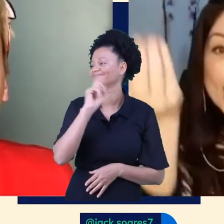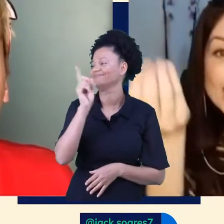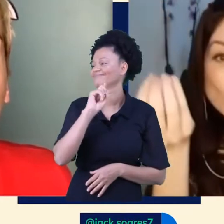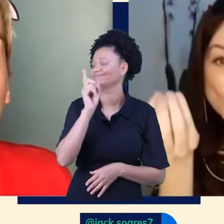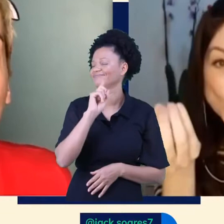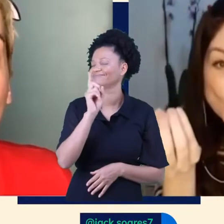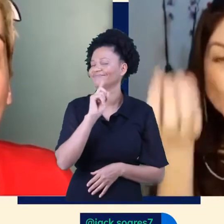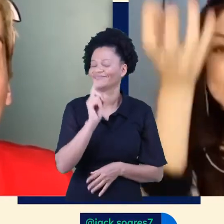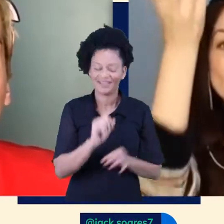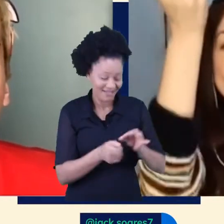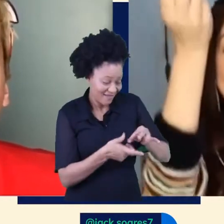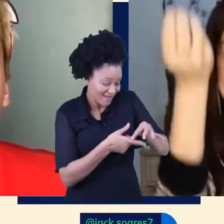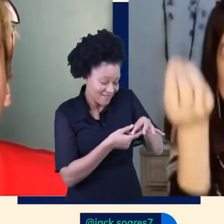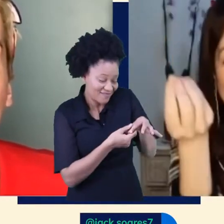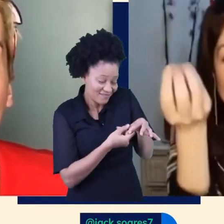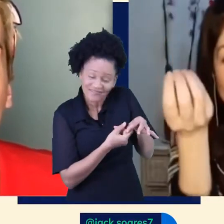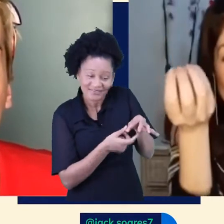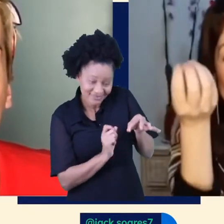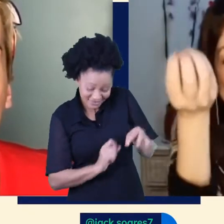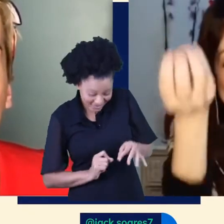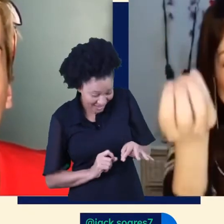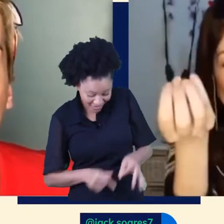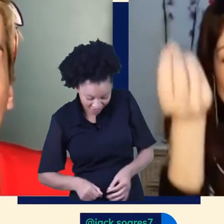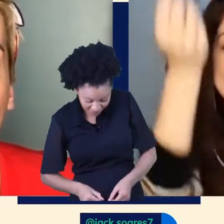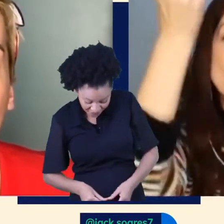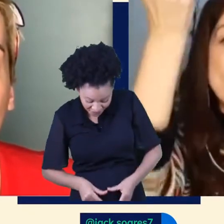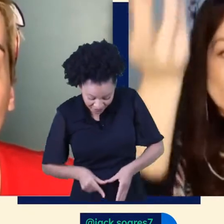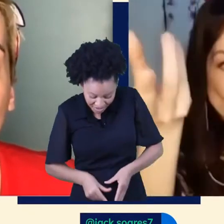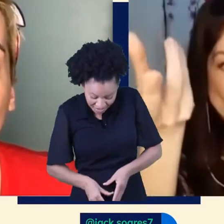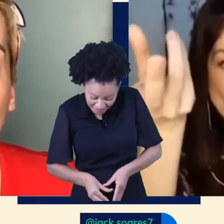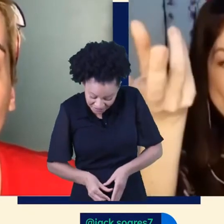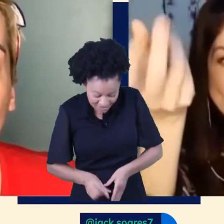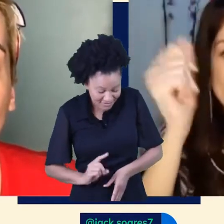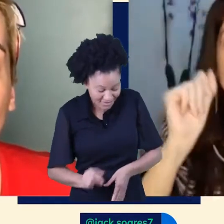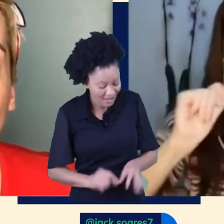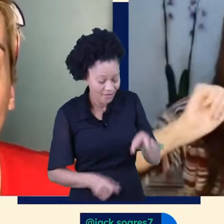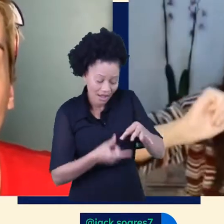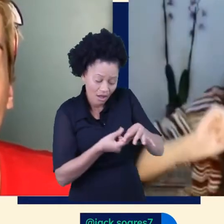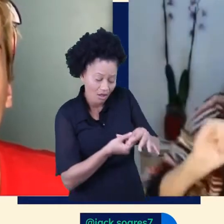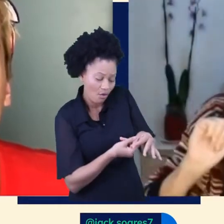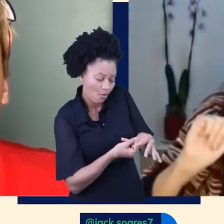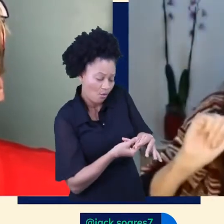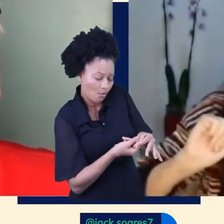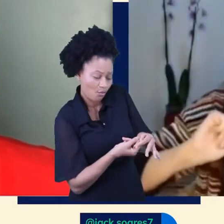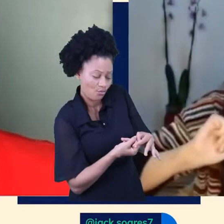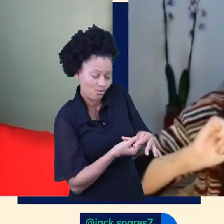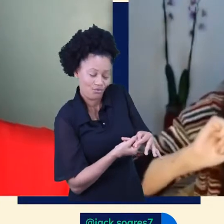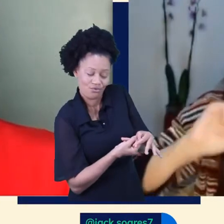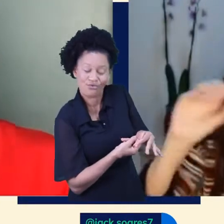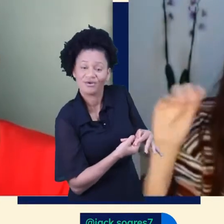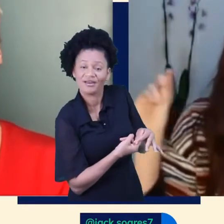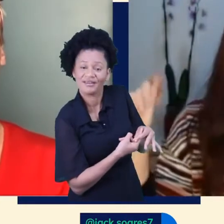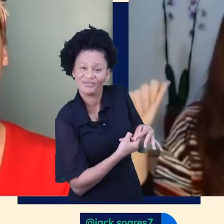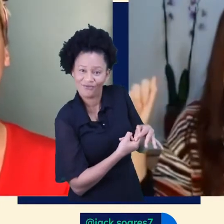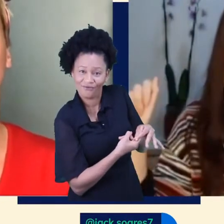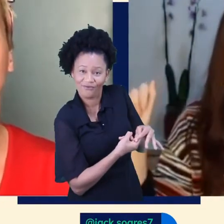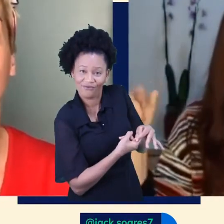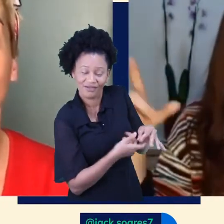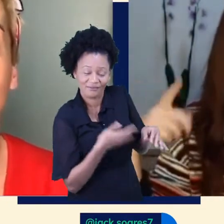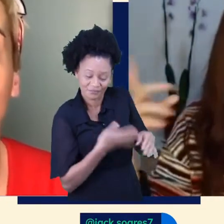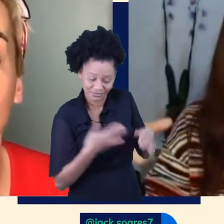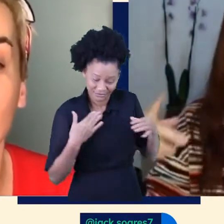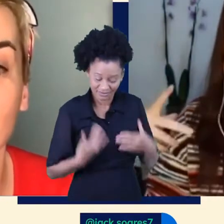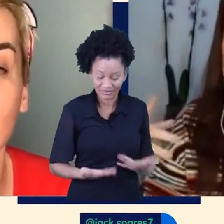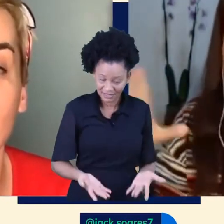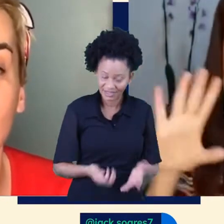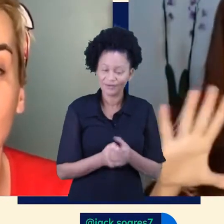Então, a estrutura que biologicamente dá origem ao pênis na menina, na mulher, dá origem ao clitóris.